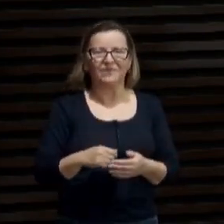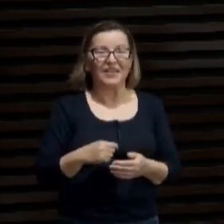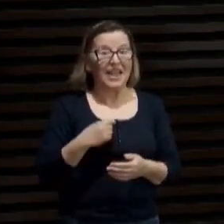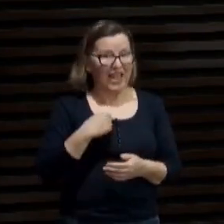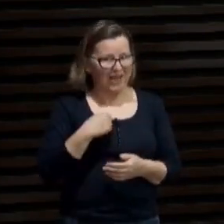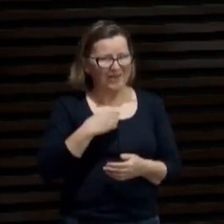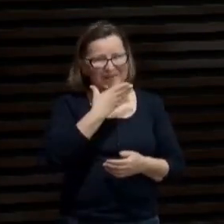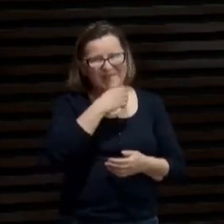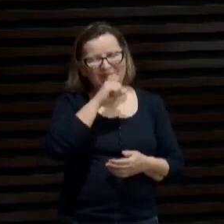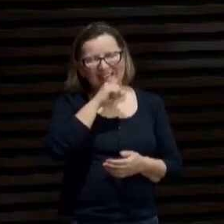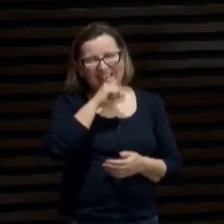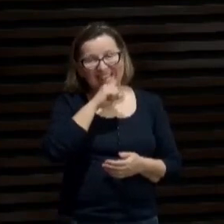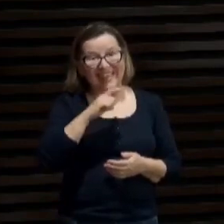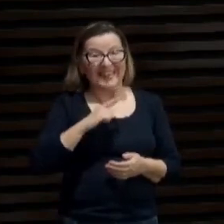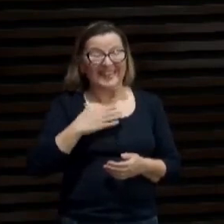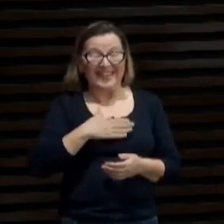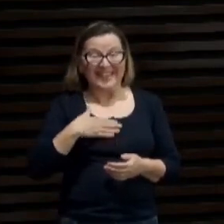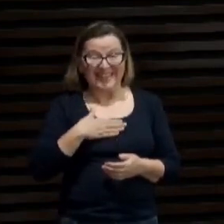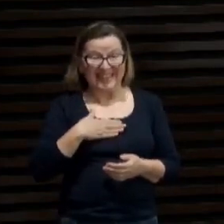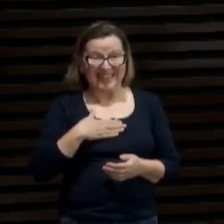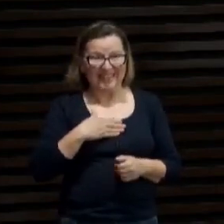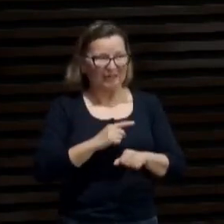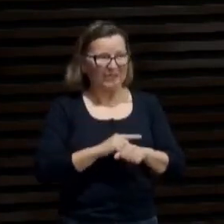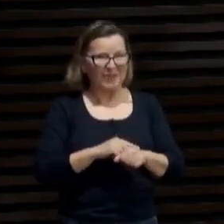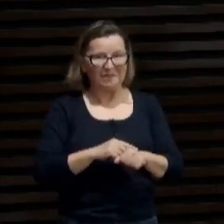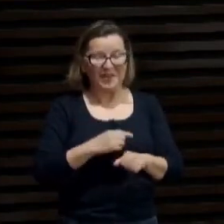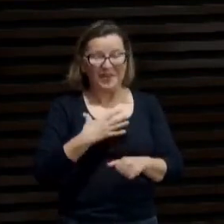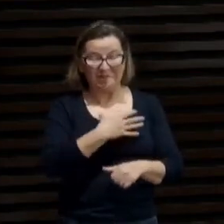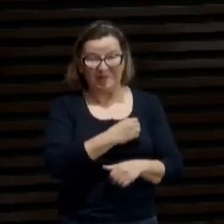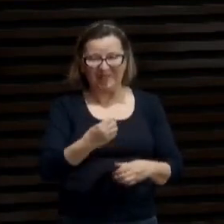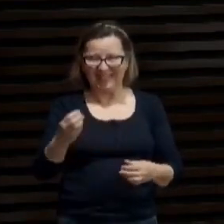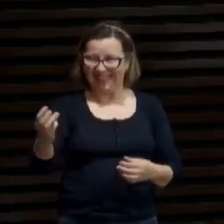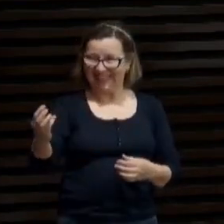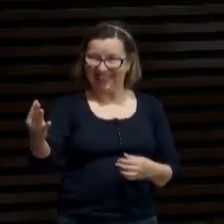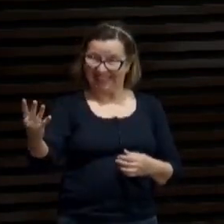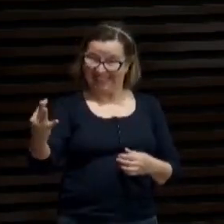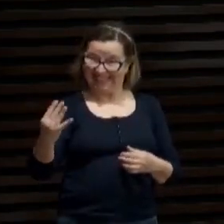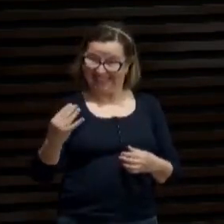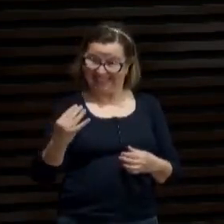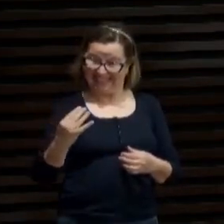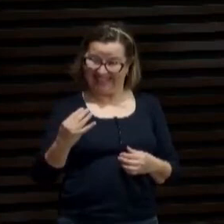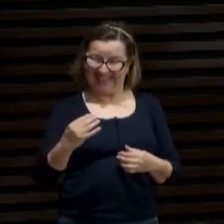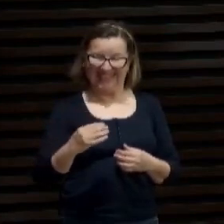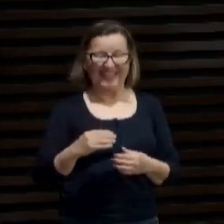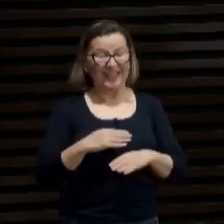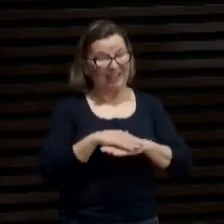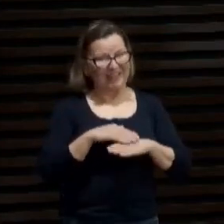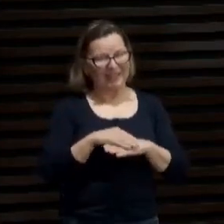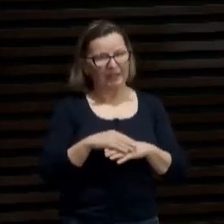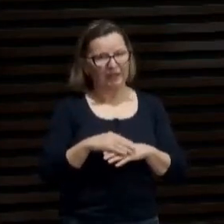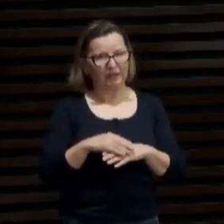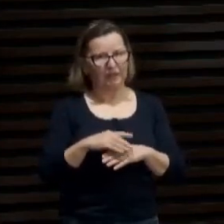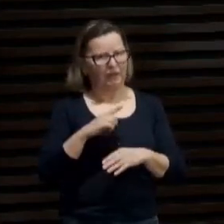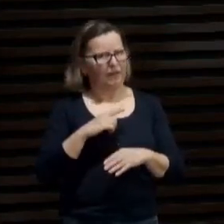me procuram para conversar comigo. Porque eles não vêm só para me pedir. Tem muitos que só vão ao pai para pedir. Pai,